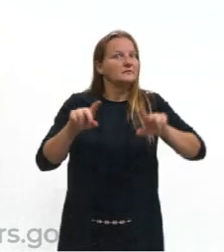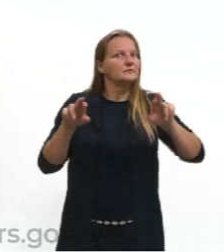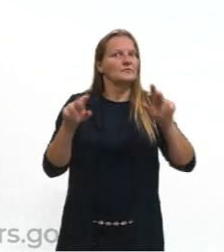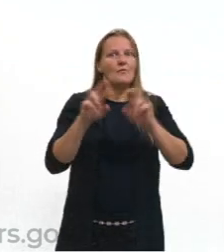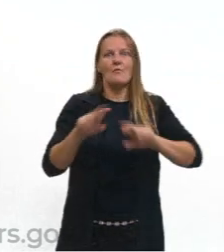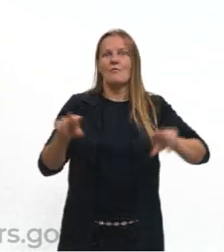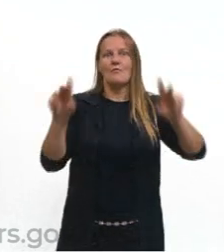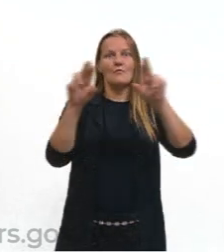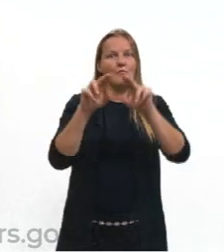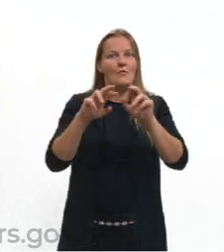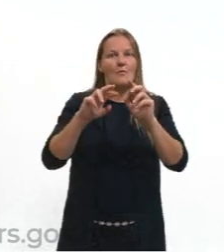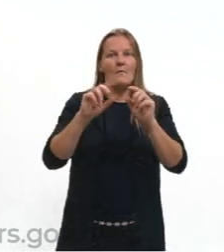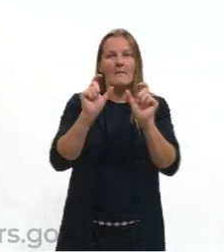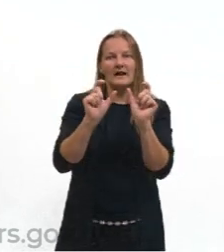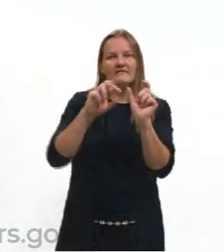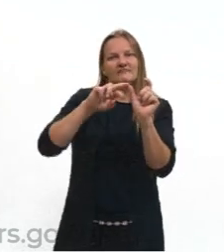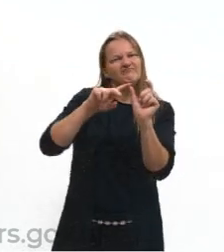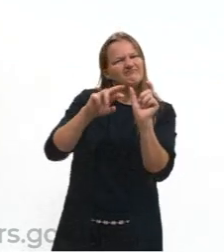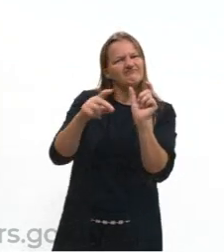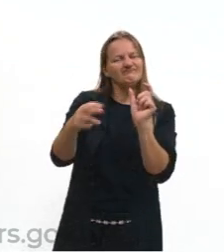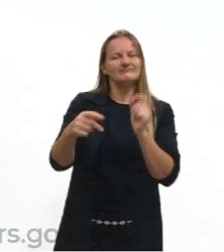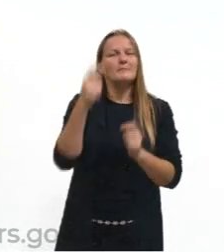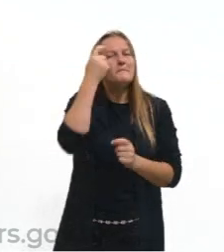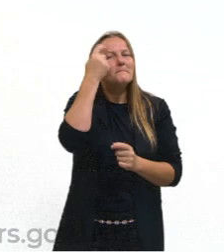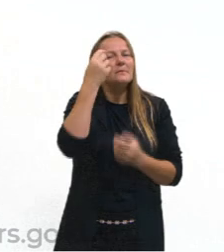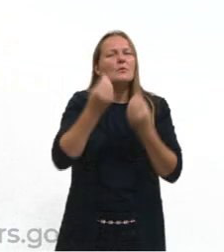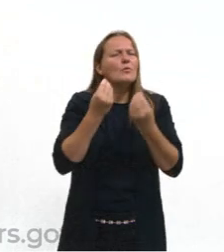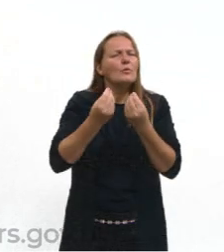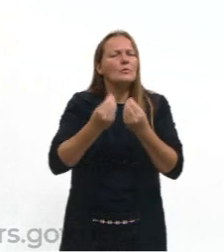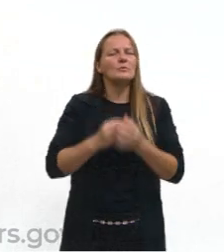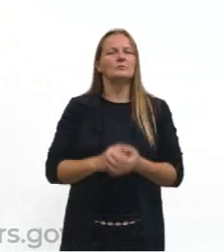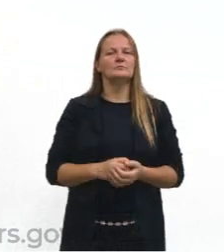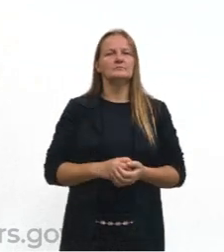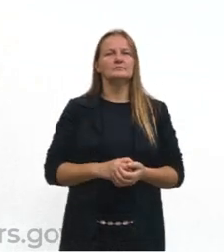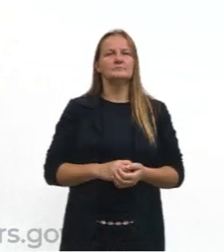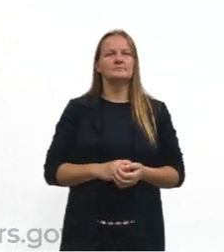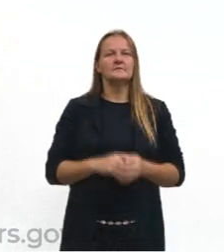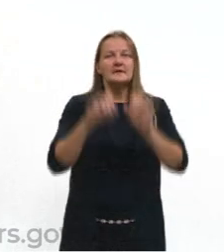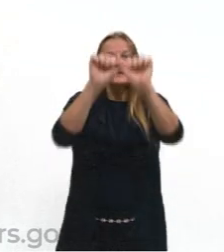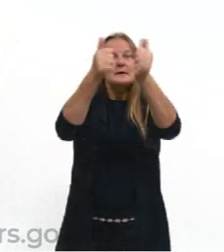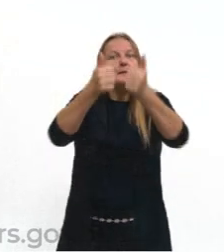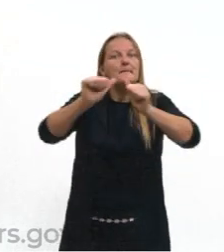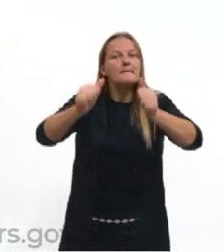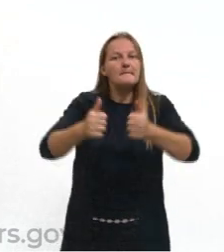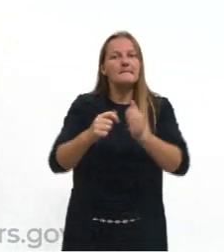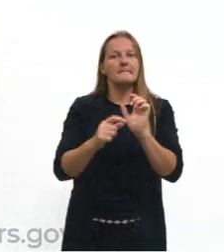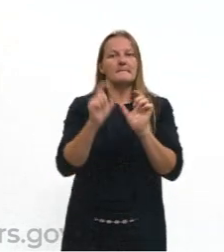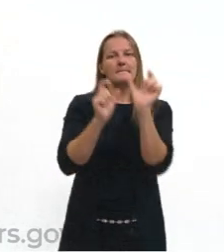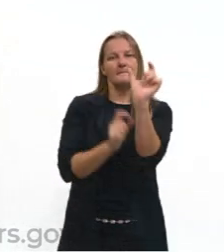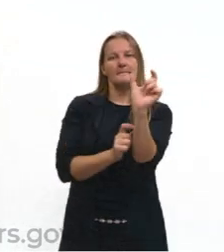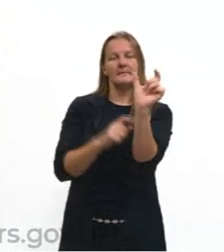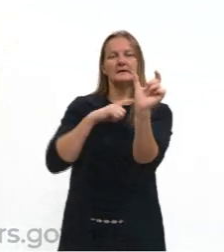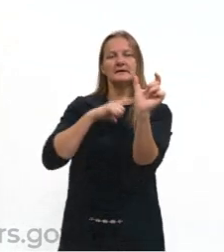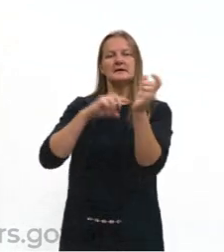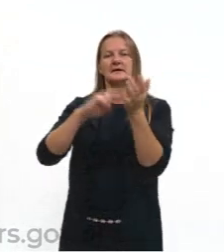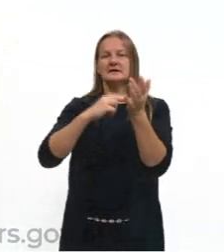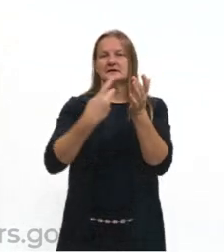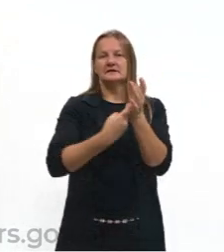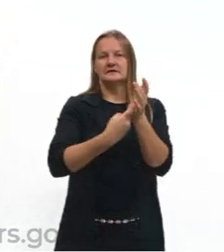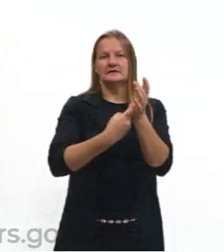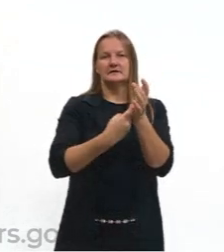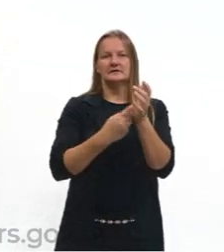duas imagens para que a gente pensa um pouquinho sobre elas né a gente sabe que as palavras elas possuem